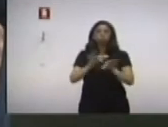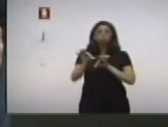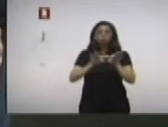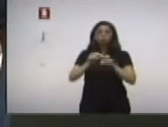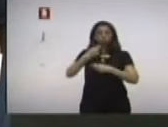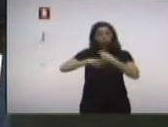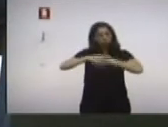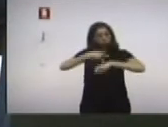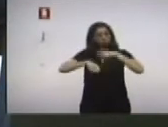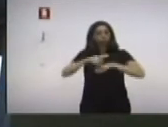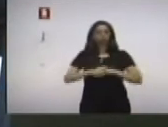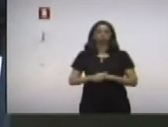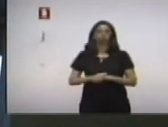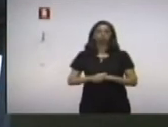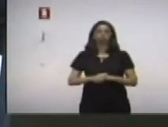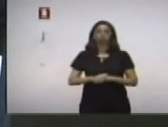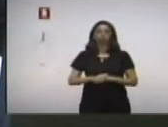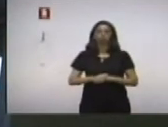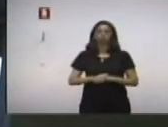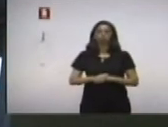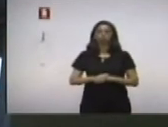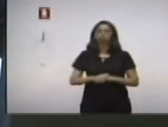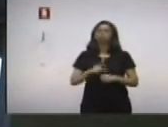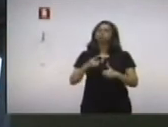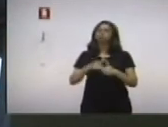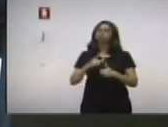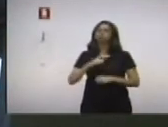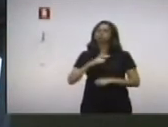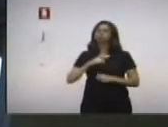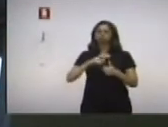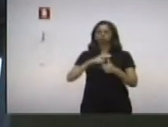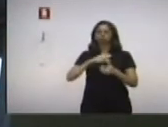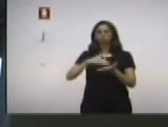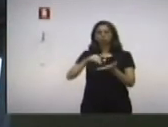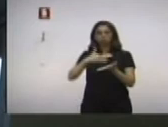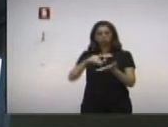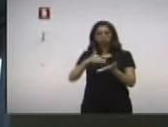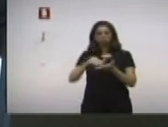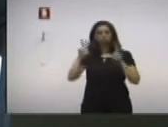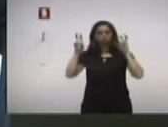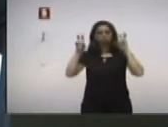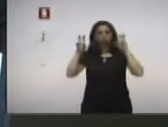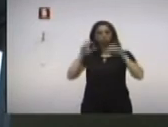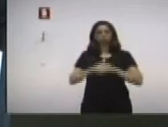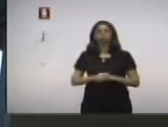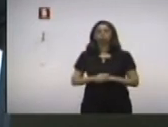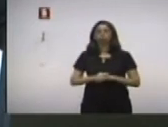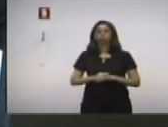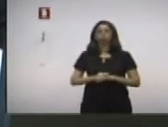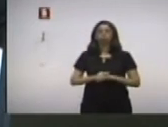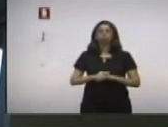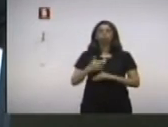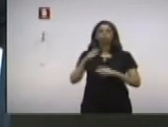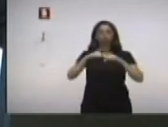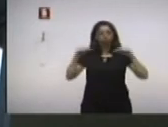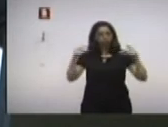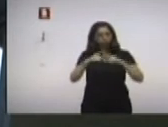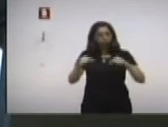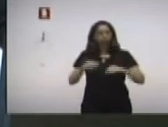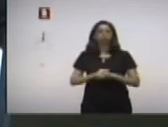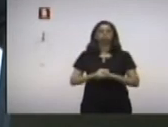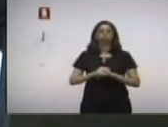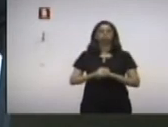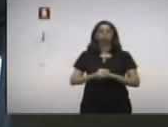que passaram em primeira Então teve a secretaria municipal de assuntos institucionais e federativos